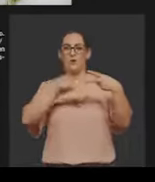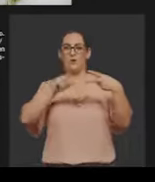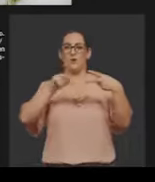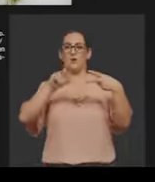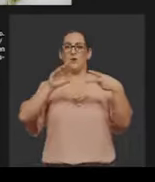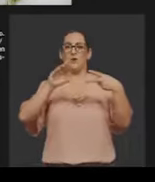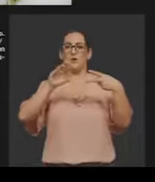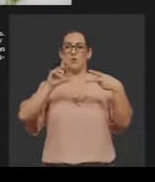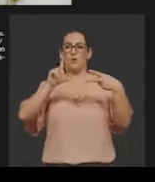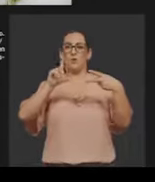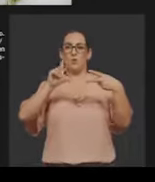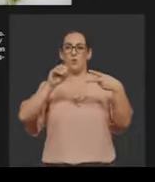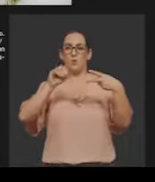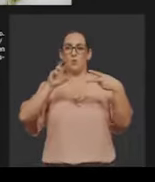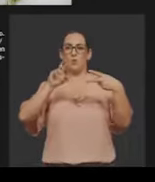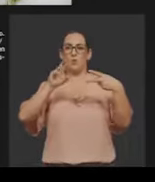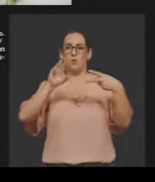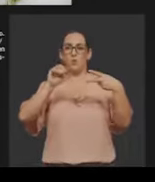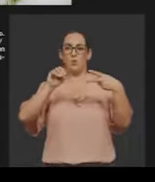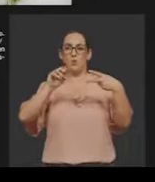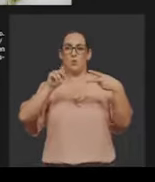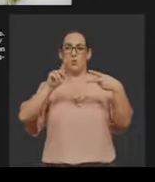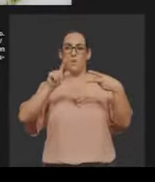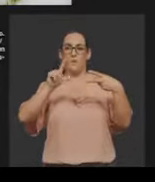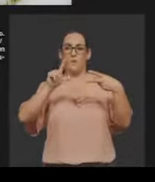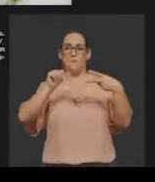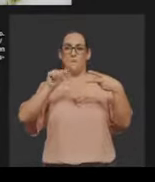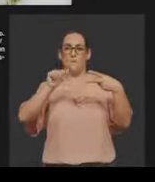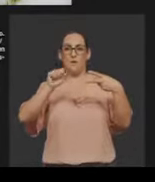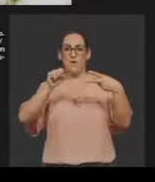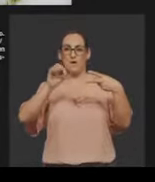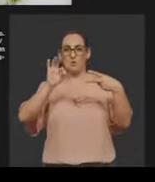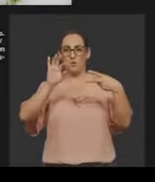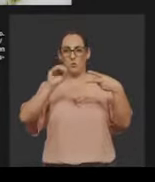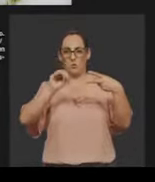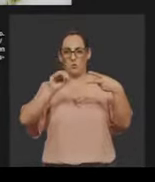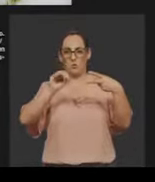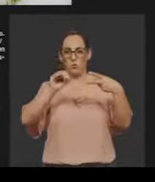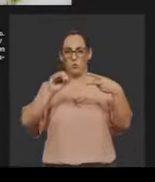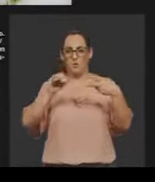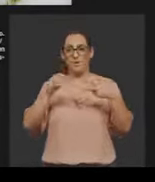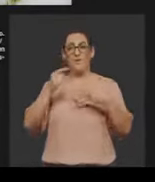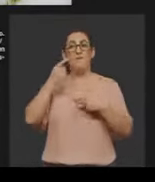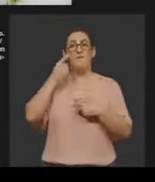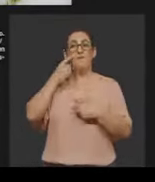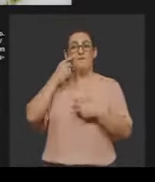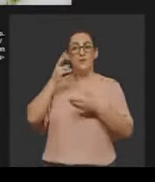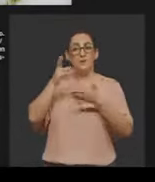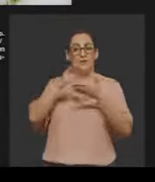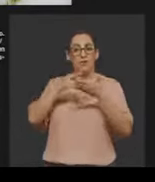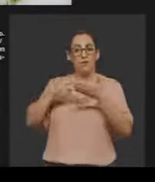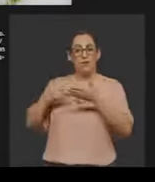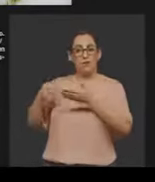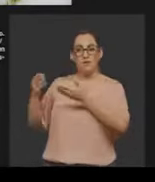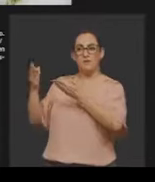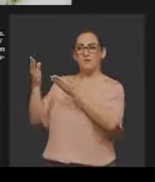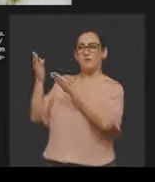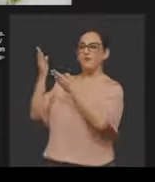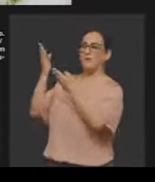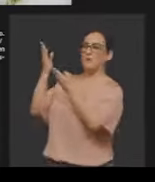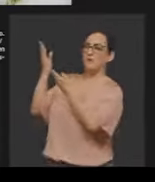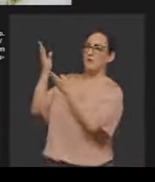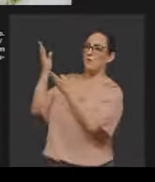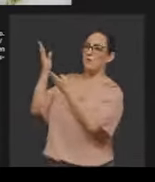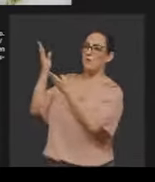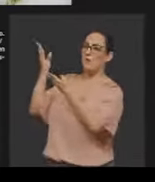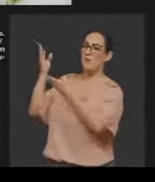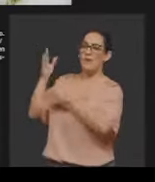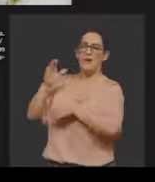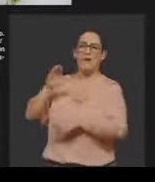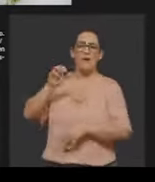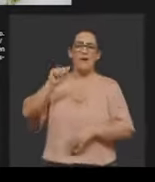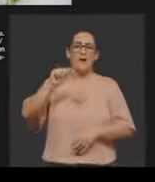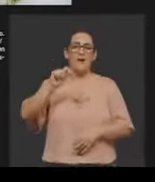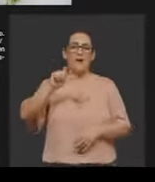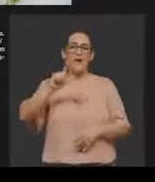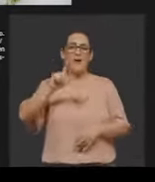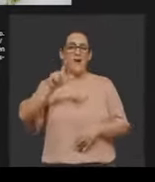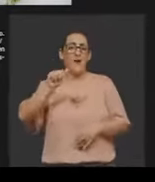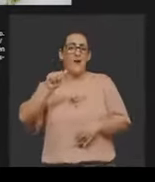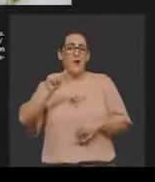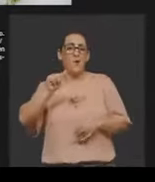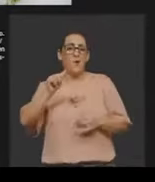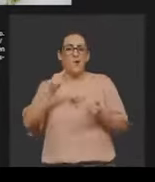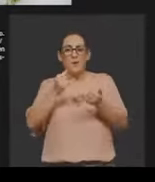uma alga verde. Essa alga, ela é considerada a parente mais próxima das plantas terrestres